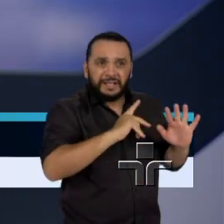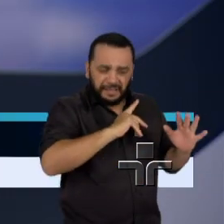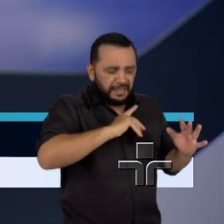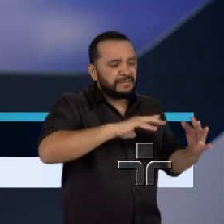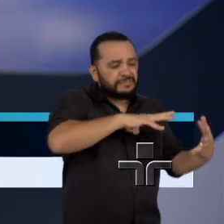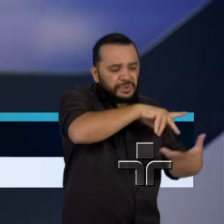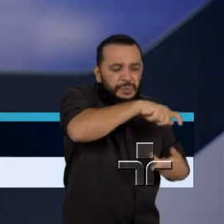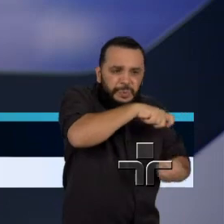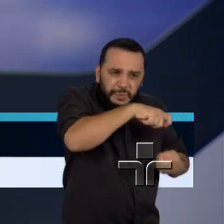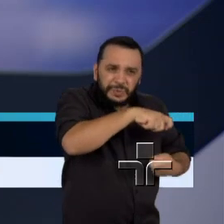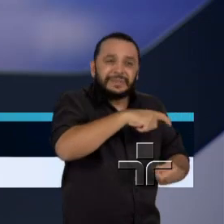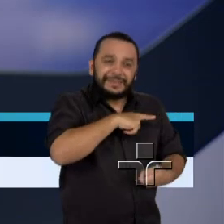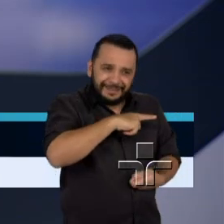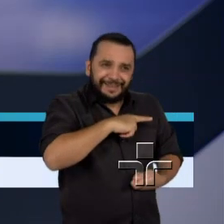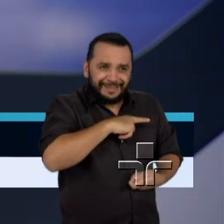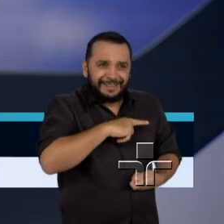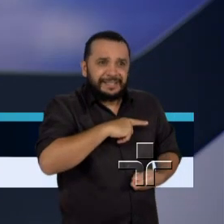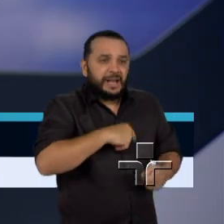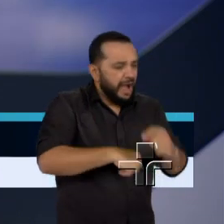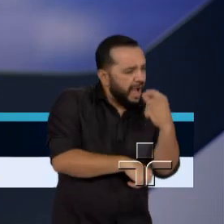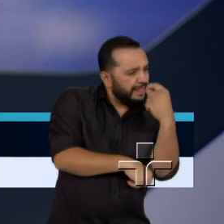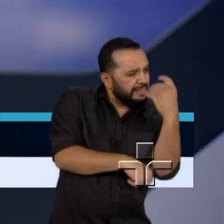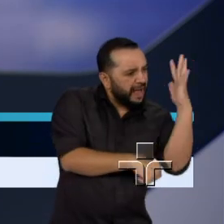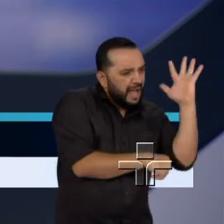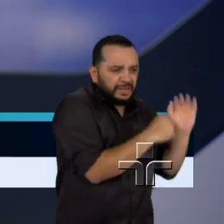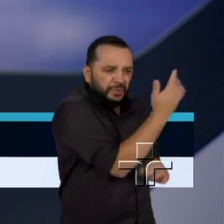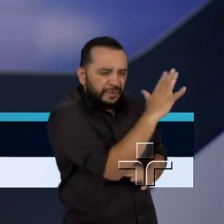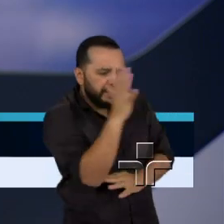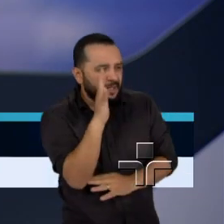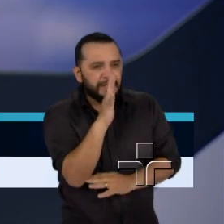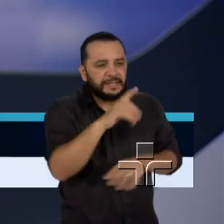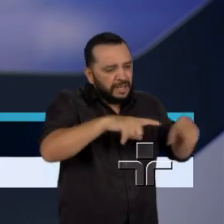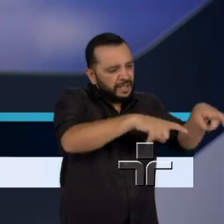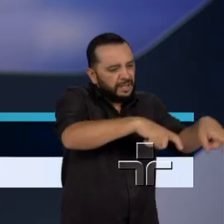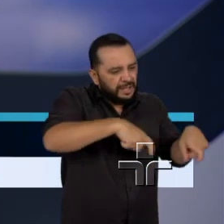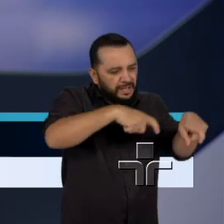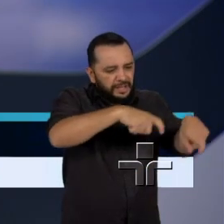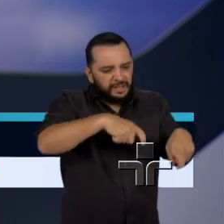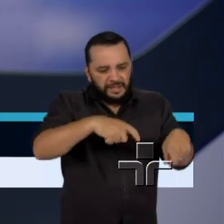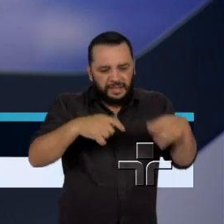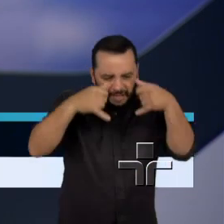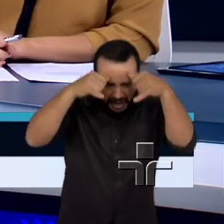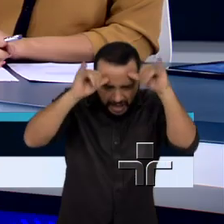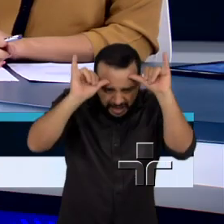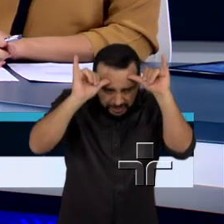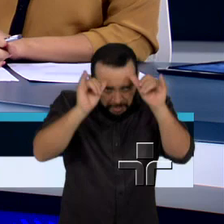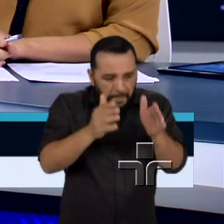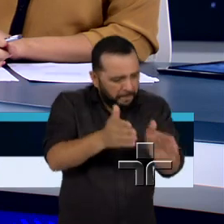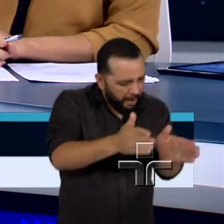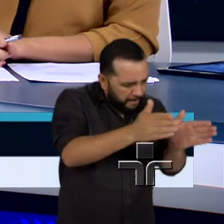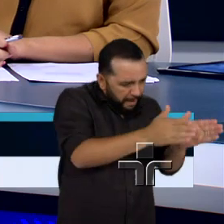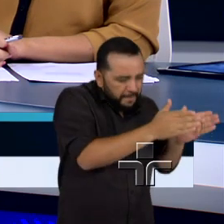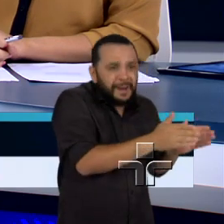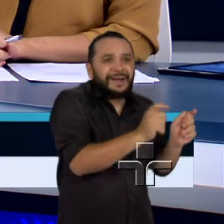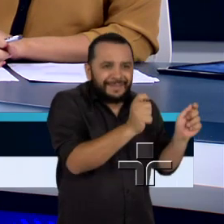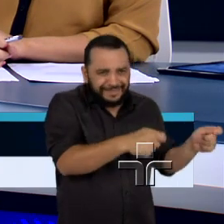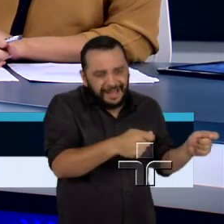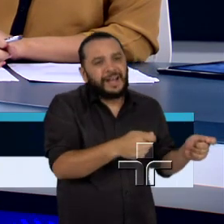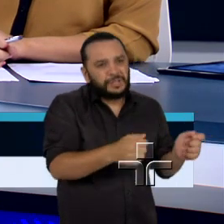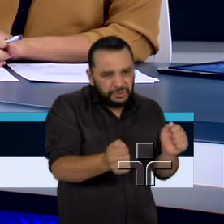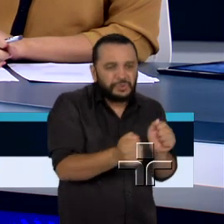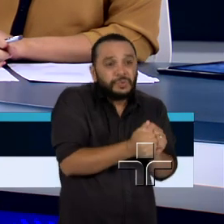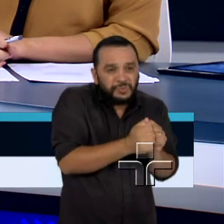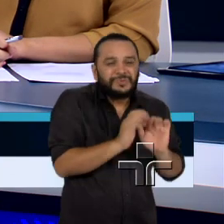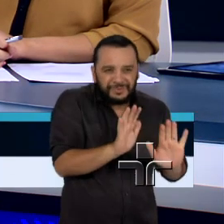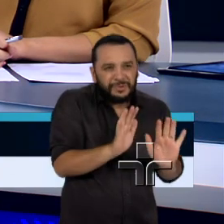possível você juntar essas duas questões, né? Eu acho que uma coisa que é curiosa nesse aspecto da questão da Amazônia é que, veja,